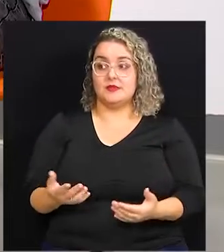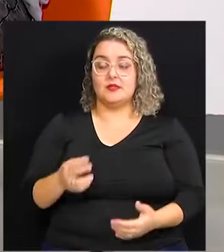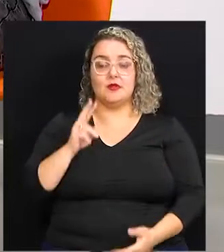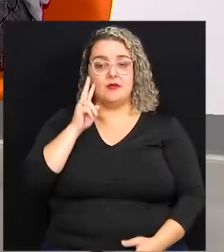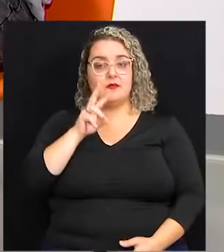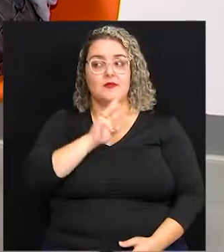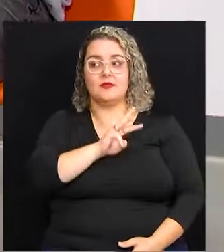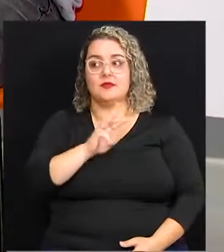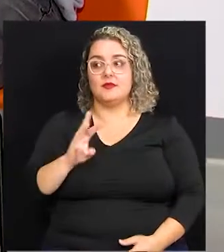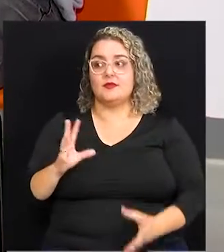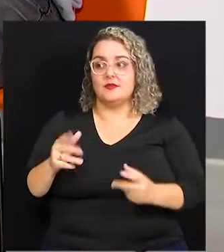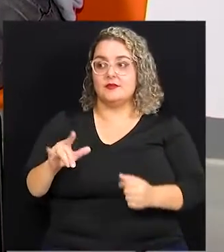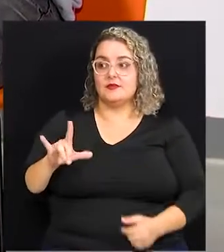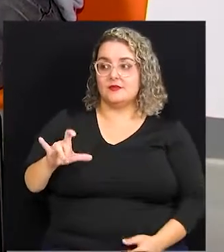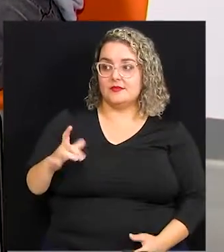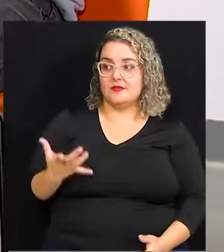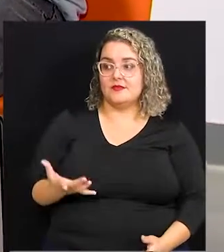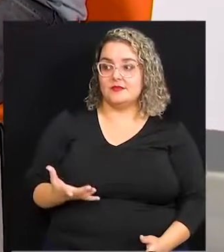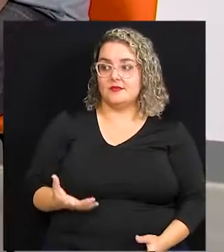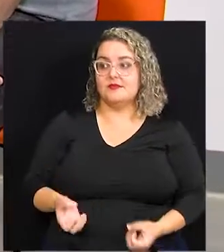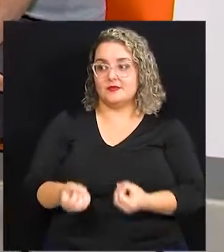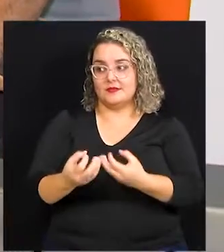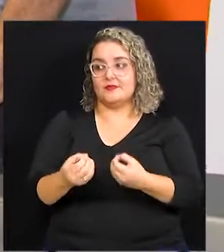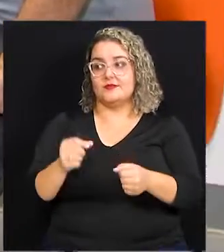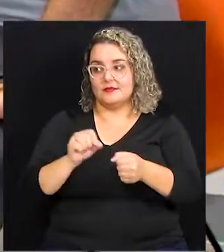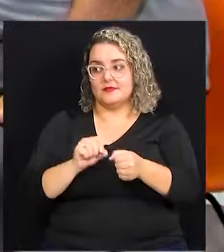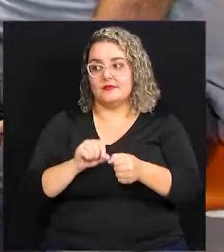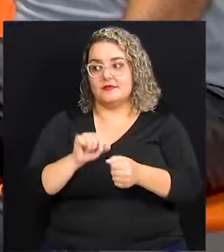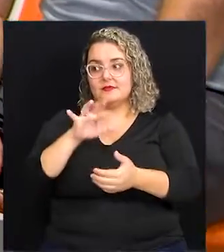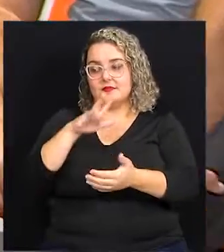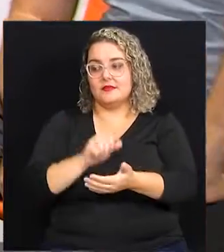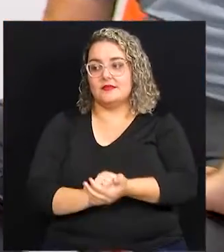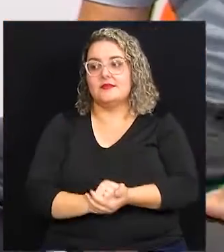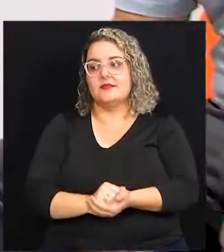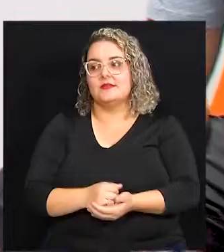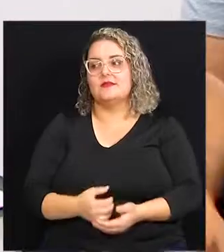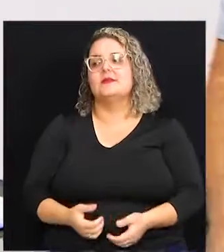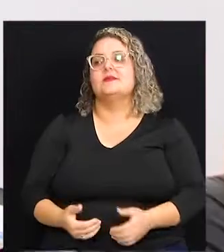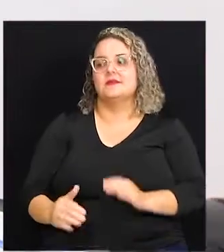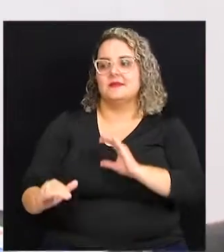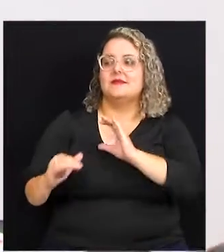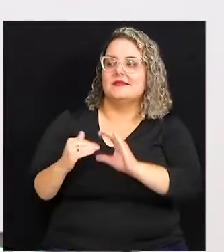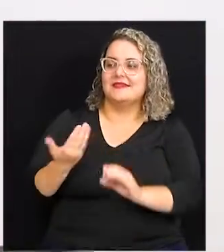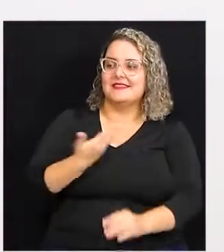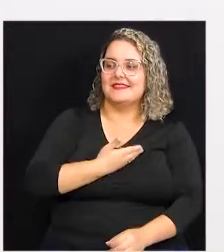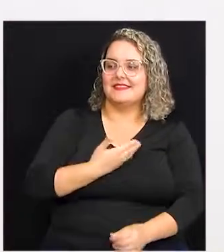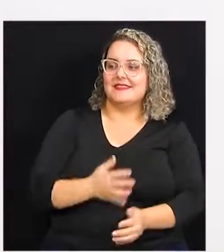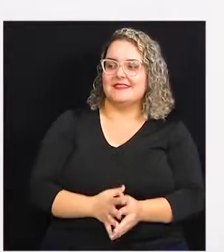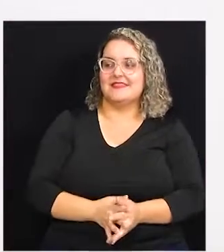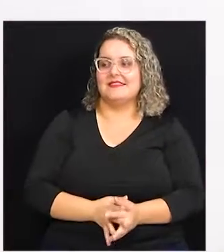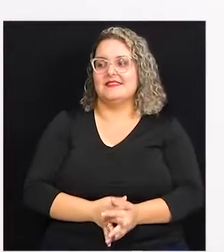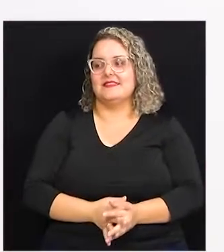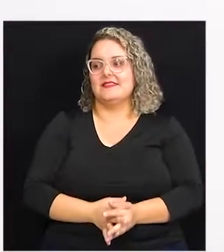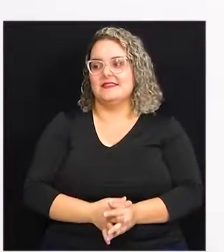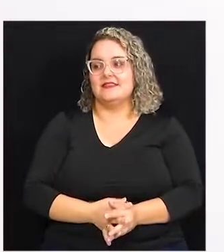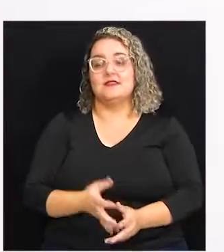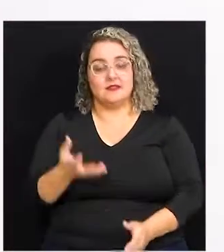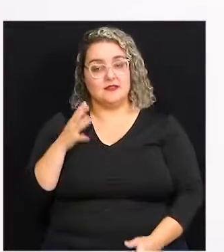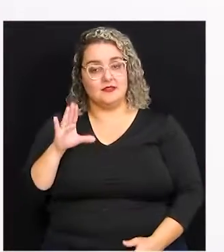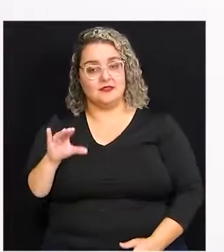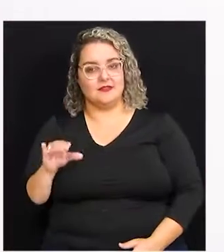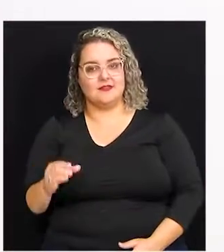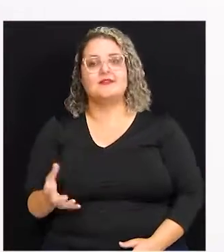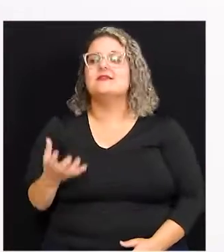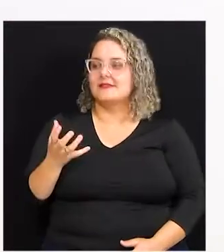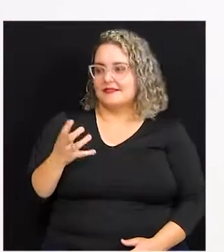olhei o site, olhei todo o Instagram lá, as informações que tinham e fiz a minha inscrição. Mas foi através de uma mensagem, assim, de uma amiga minha. Você quer ser cientista,